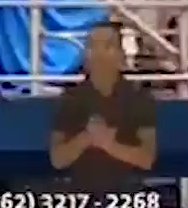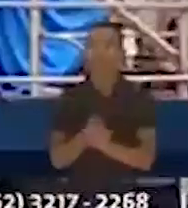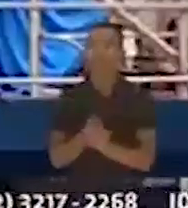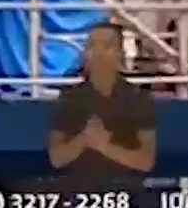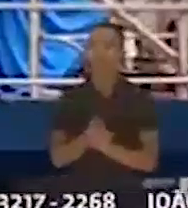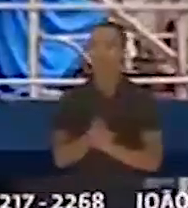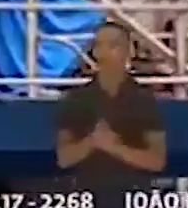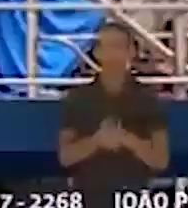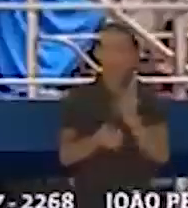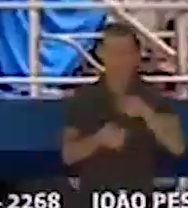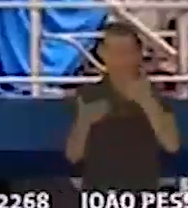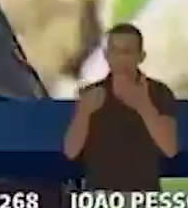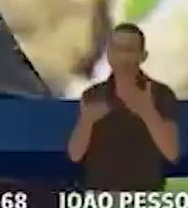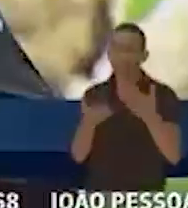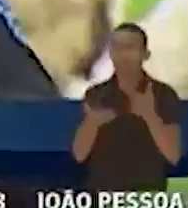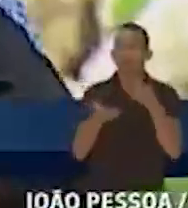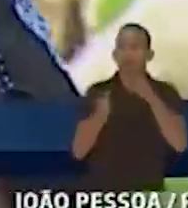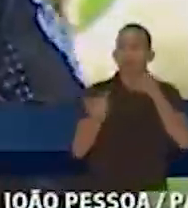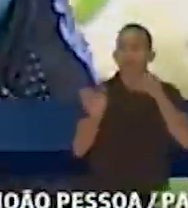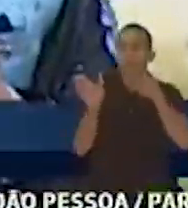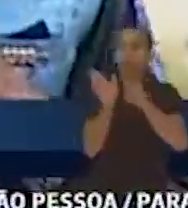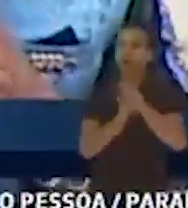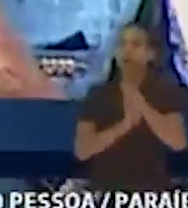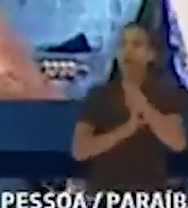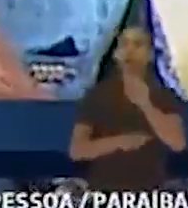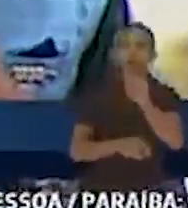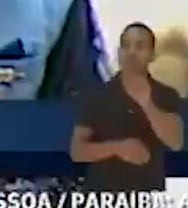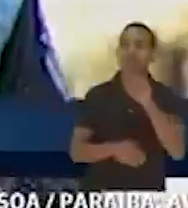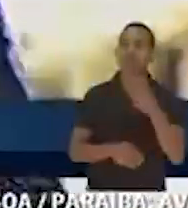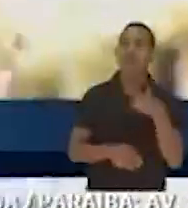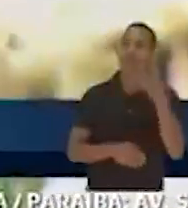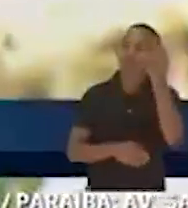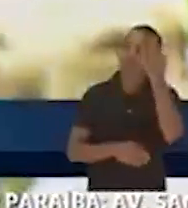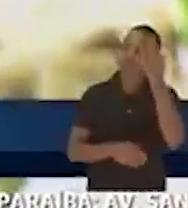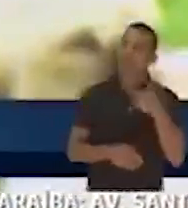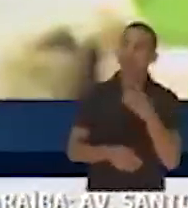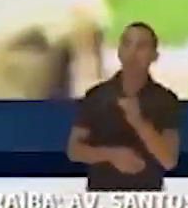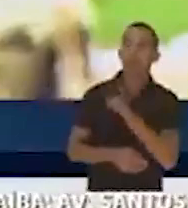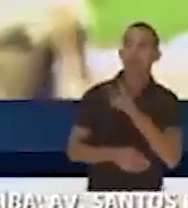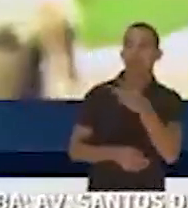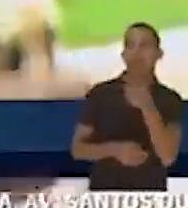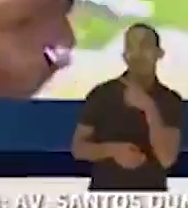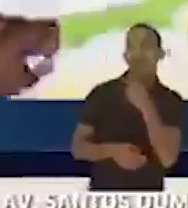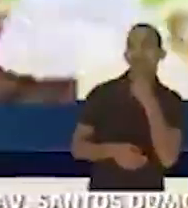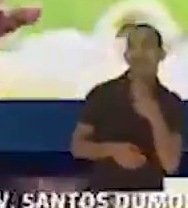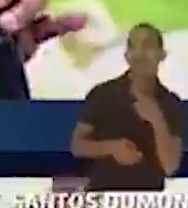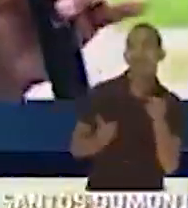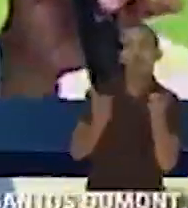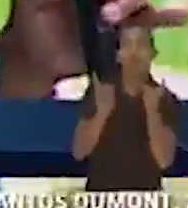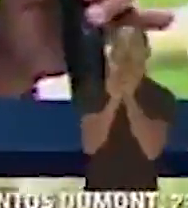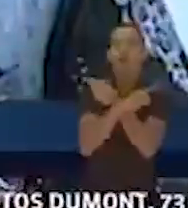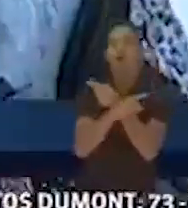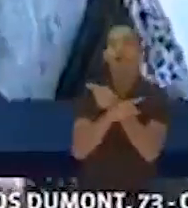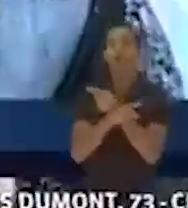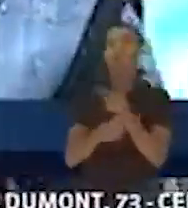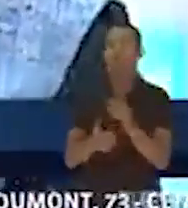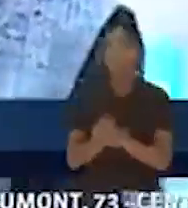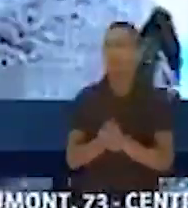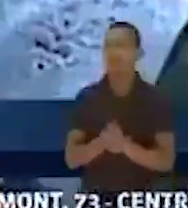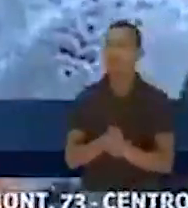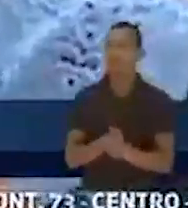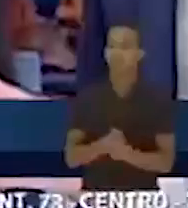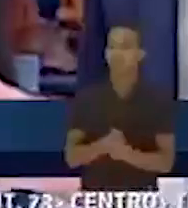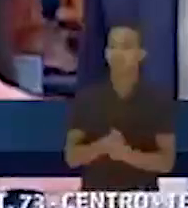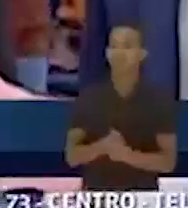Tô querendo fazer uma pergunta para você, só que eu tô com medo de você responder o contrário. Eu mandei você parar de tomar remédio.